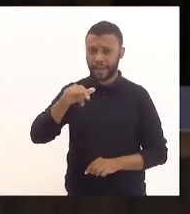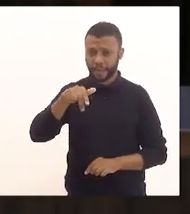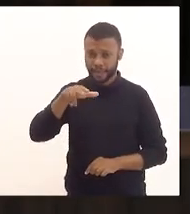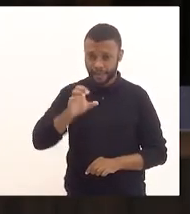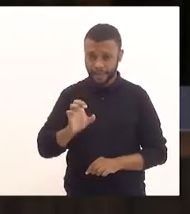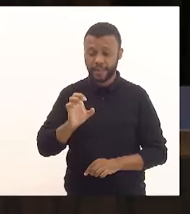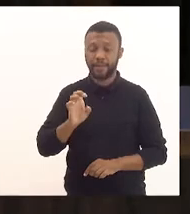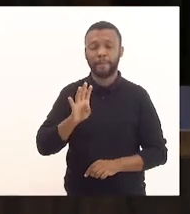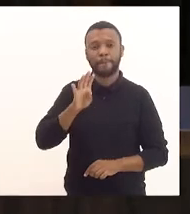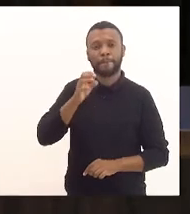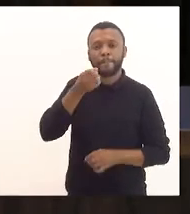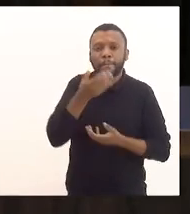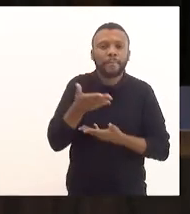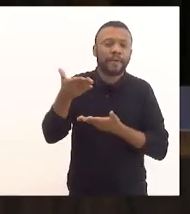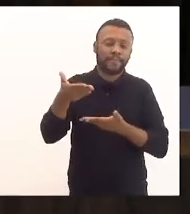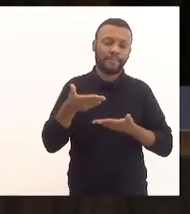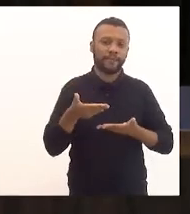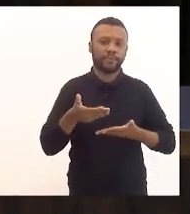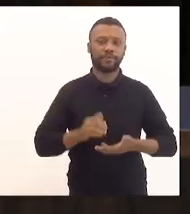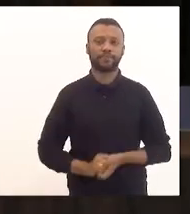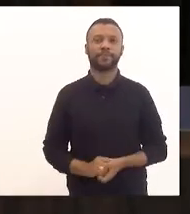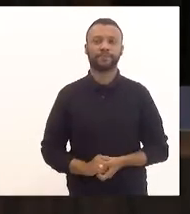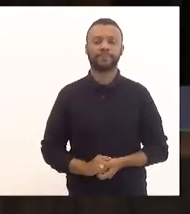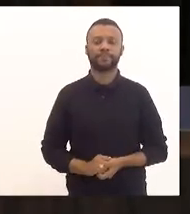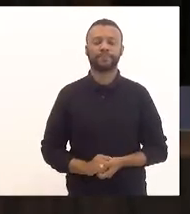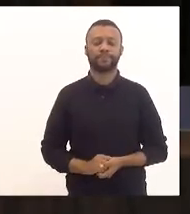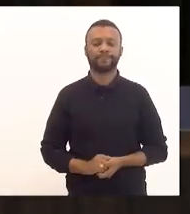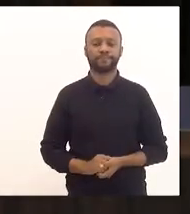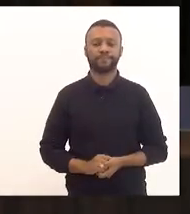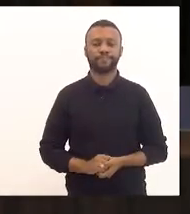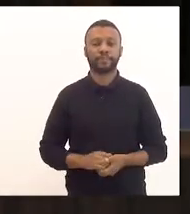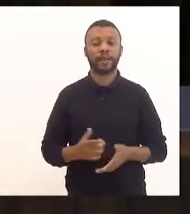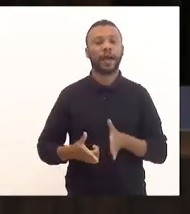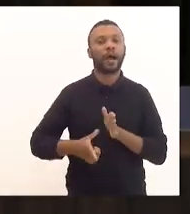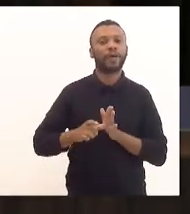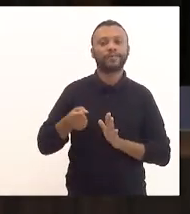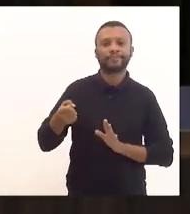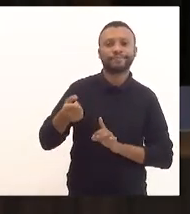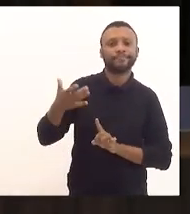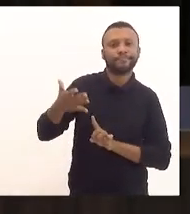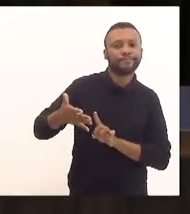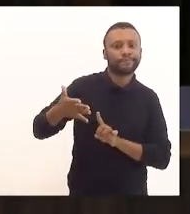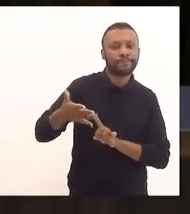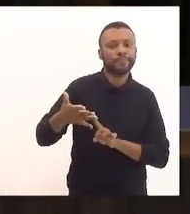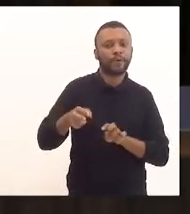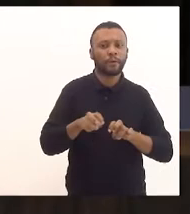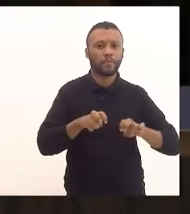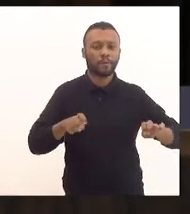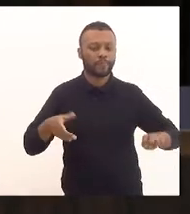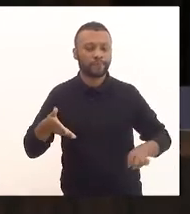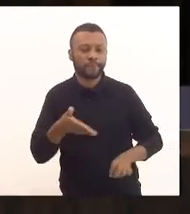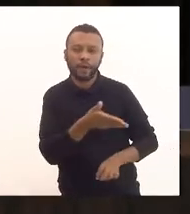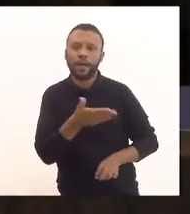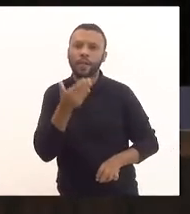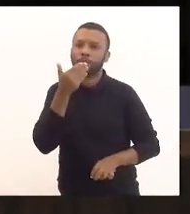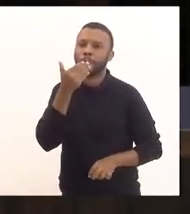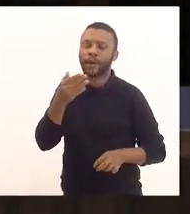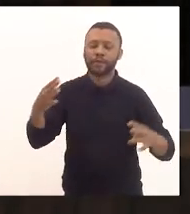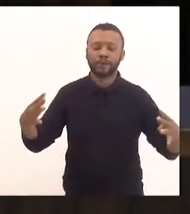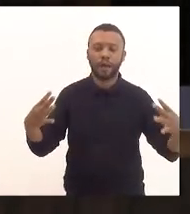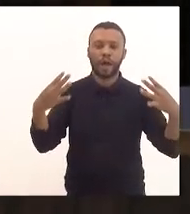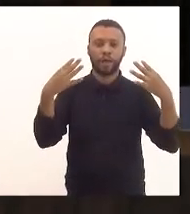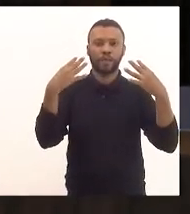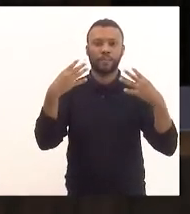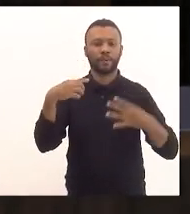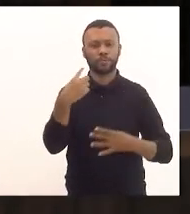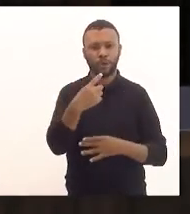e eu e antes passar a palavra aqui para mesa eu peço atenção de todos